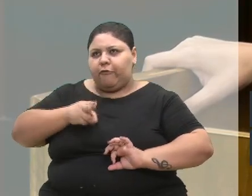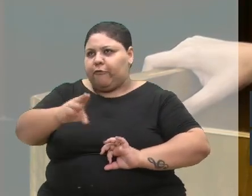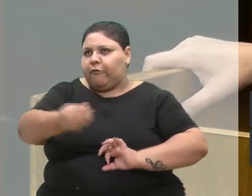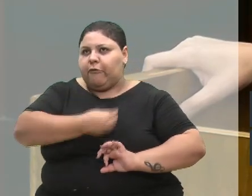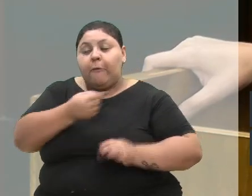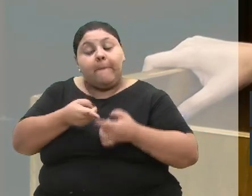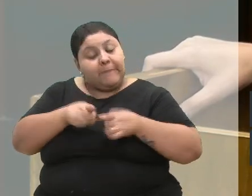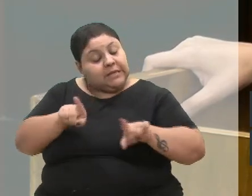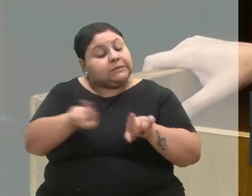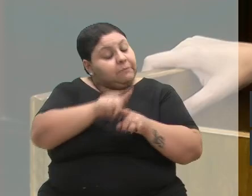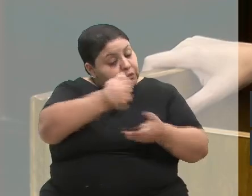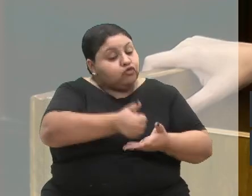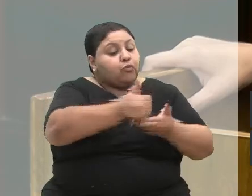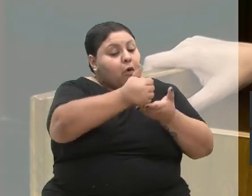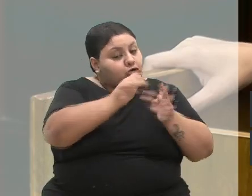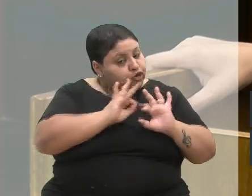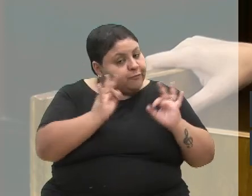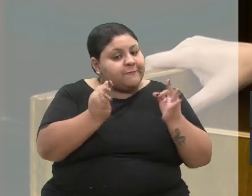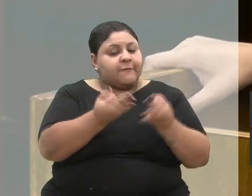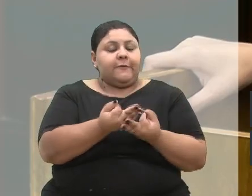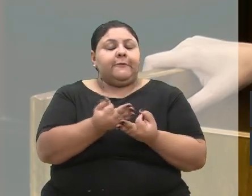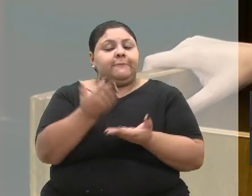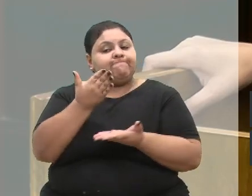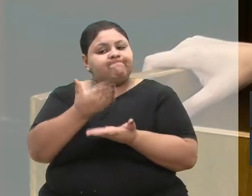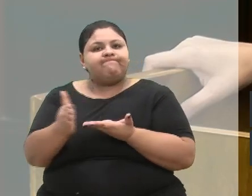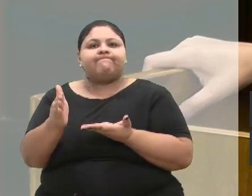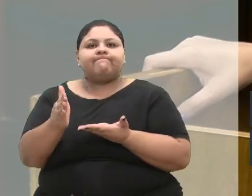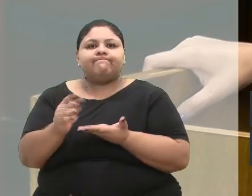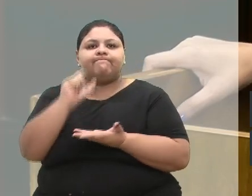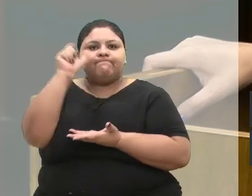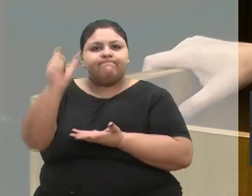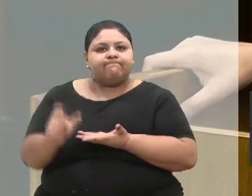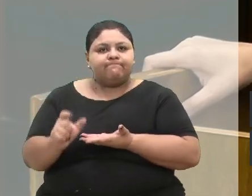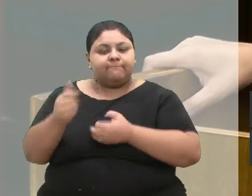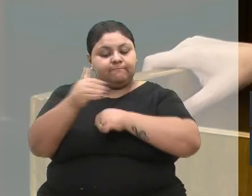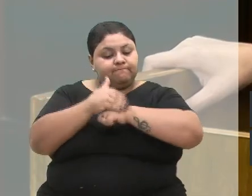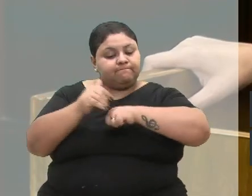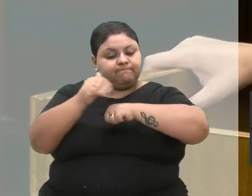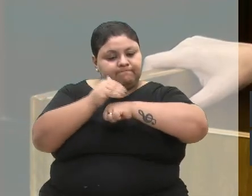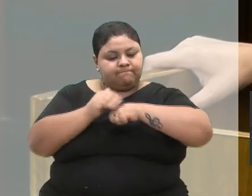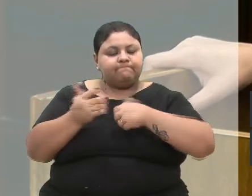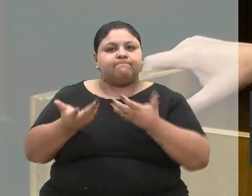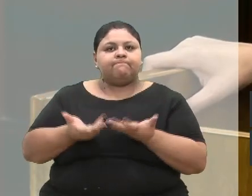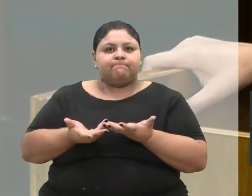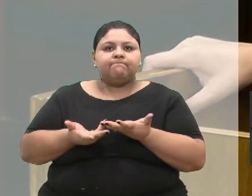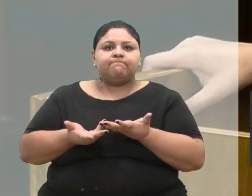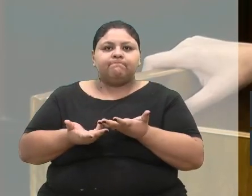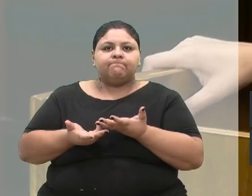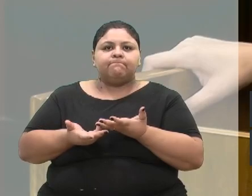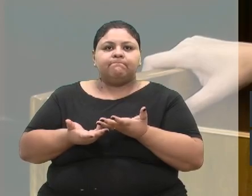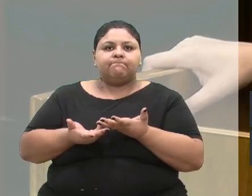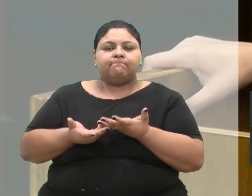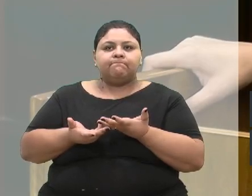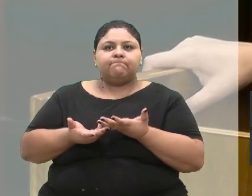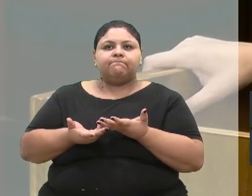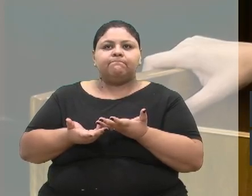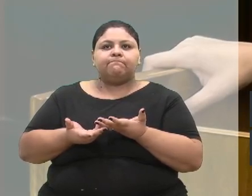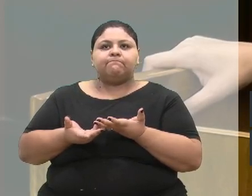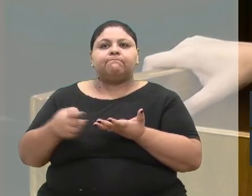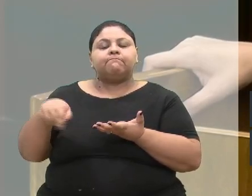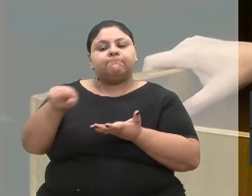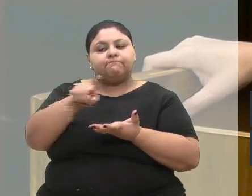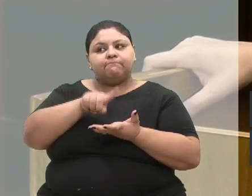um suporte para a família, né, que perde uma pessoa querida, né, uma pessoa que ainda a gente